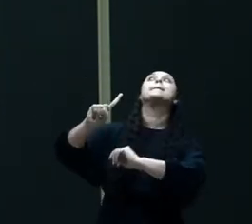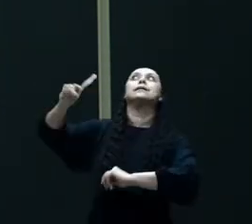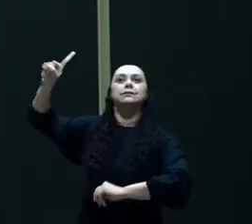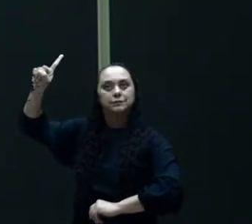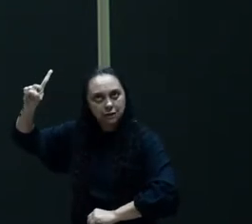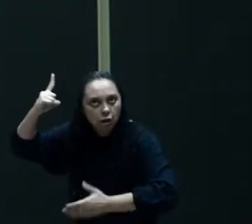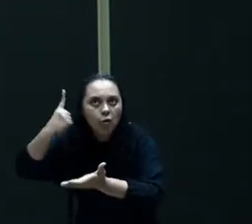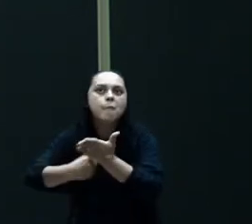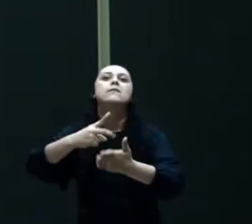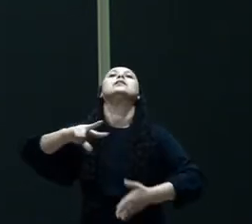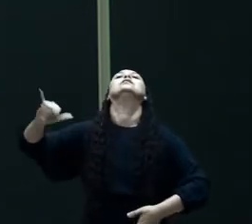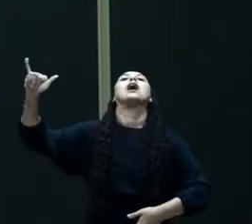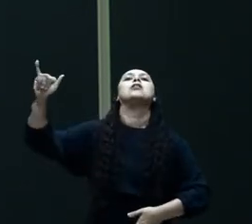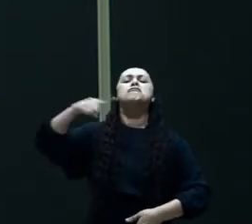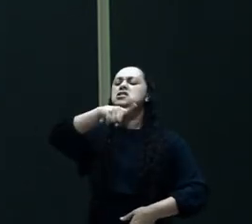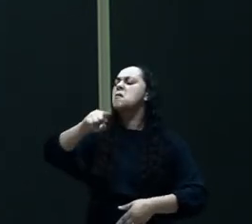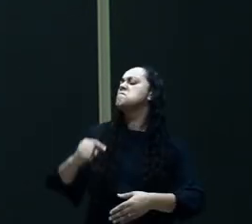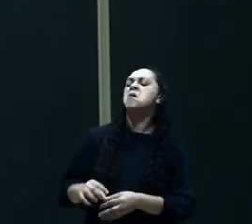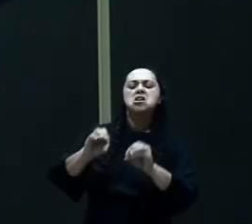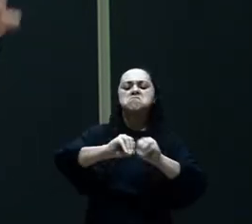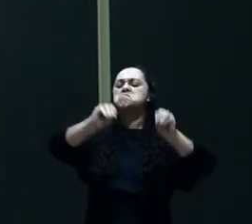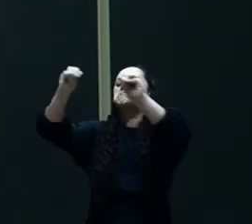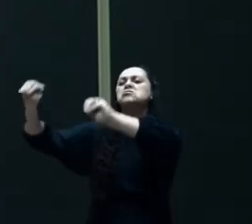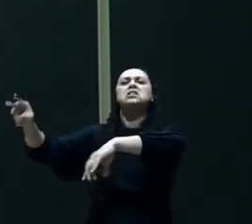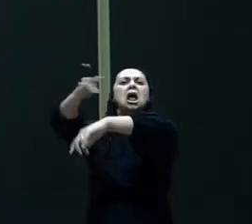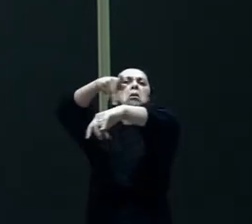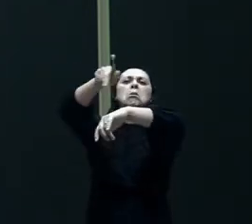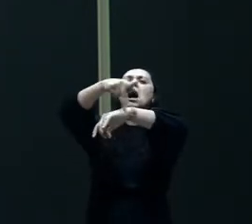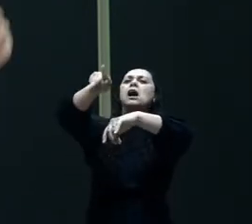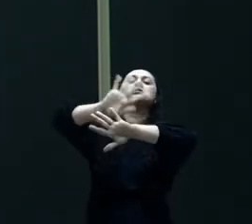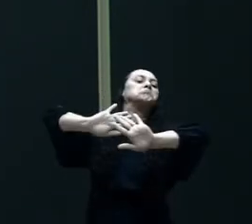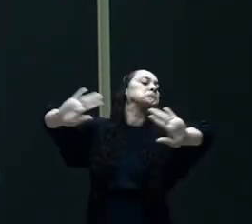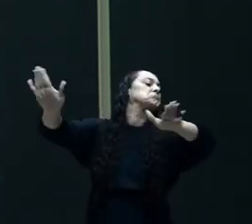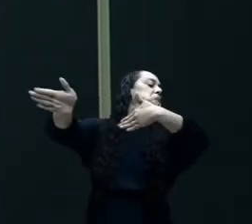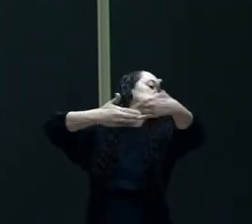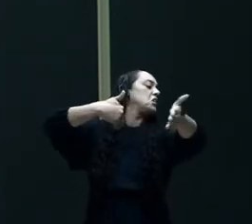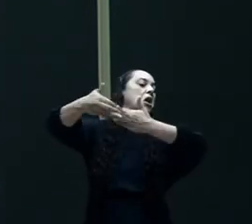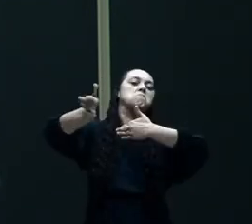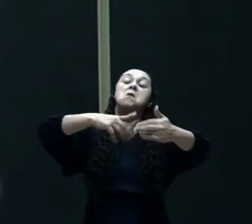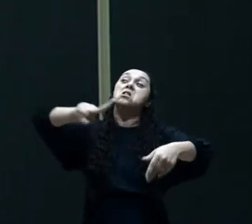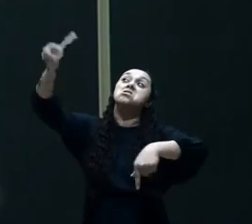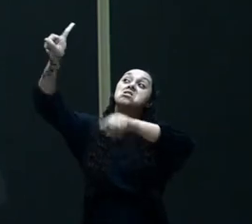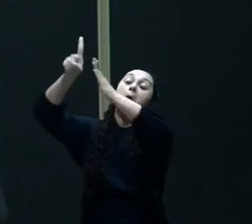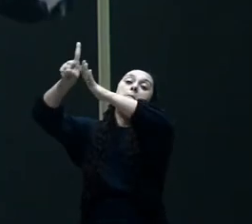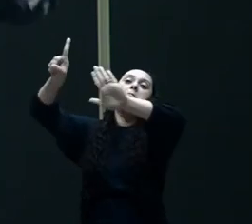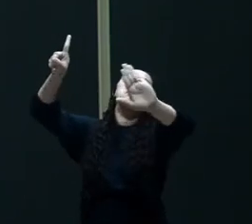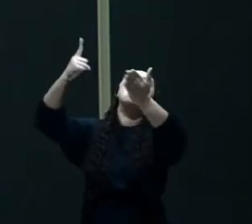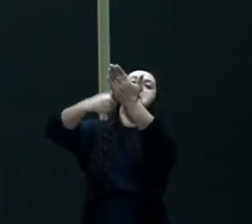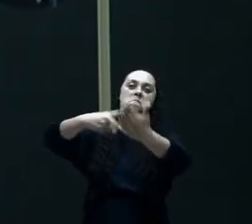país pode dar os pulos que você quiser aquele que fez a promessa é fiel e vai